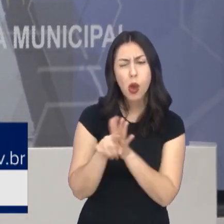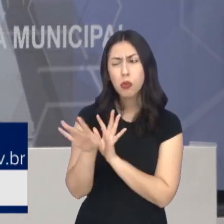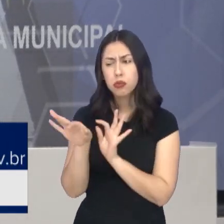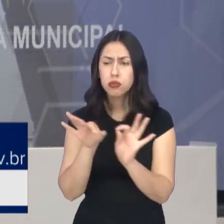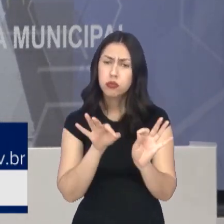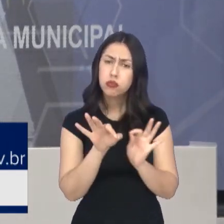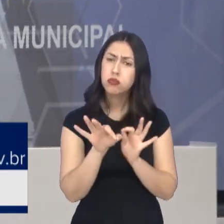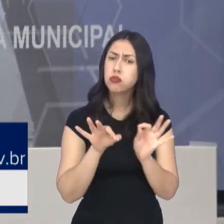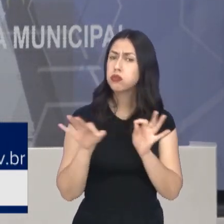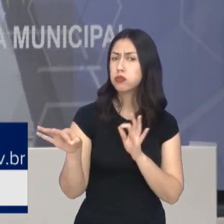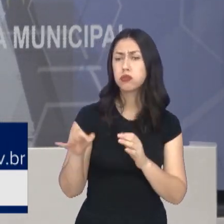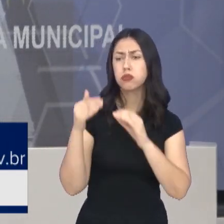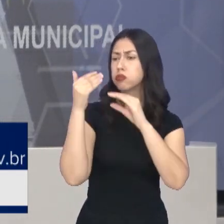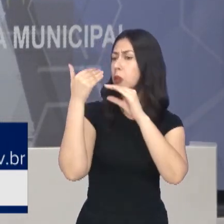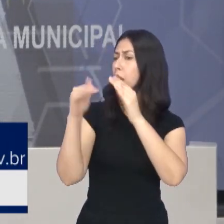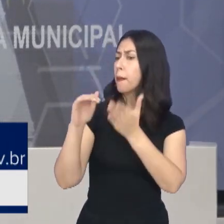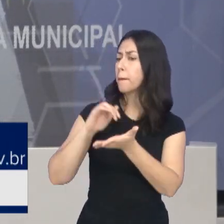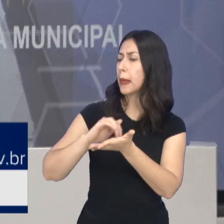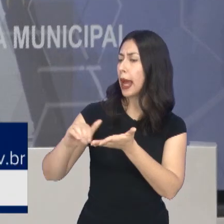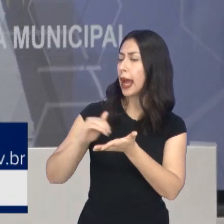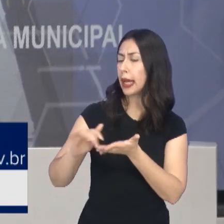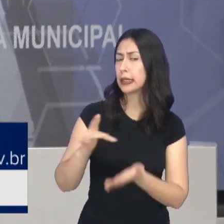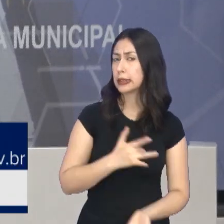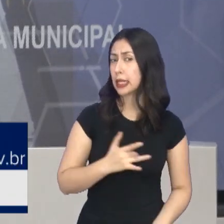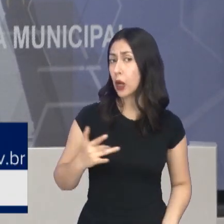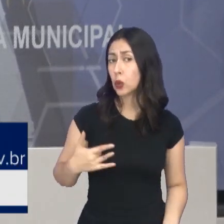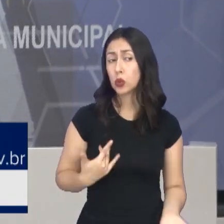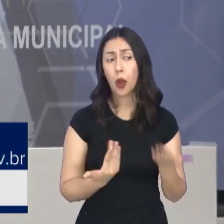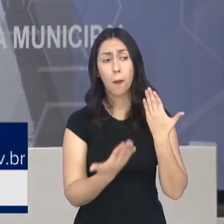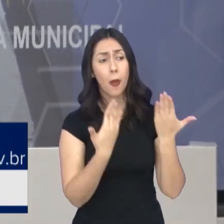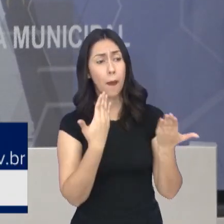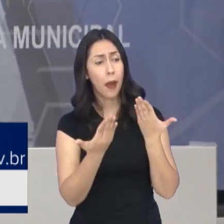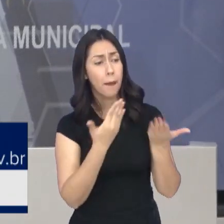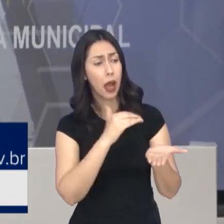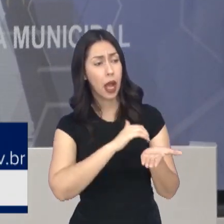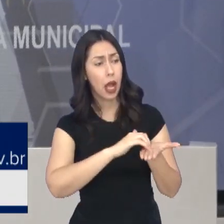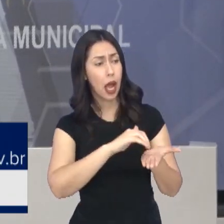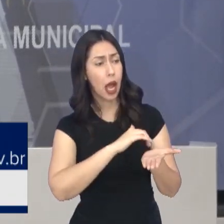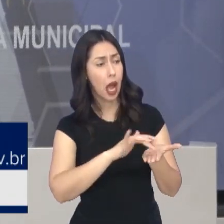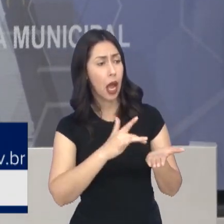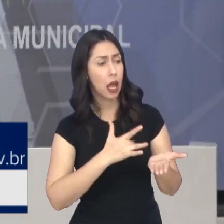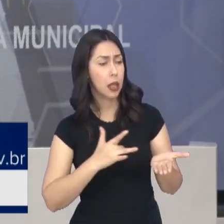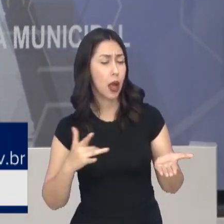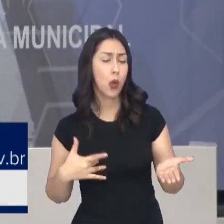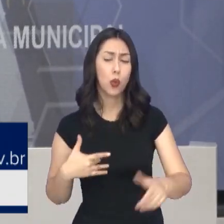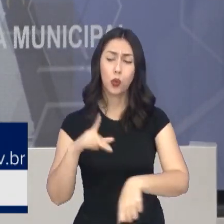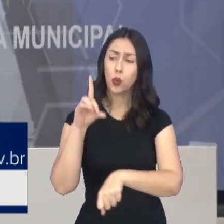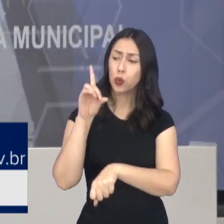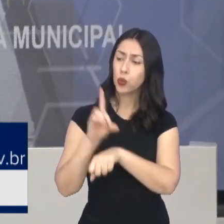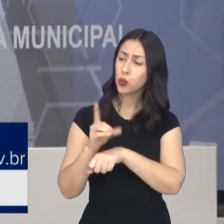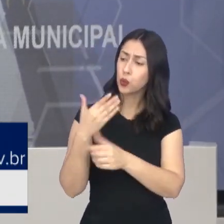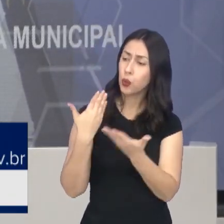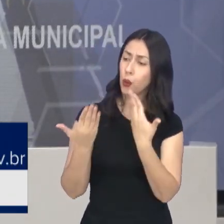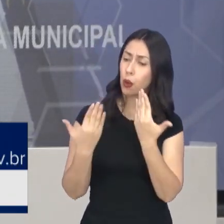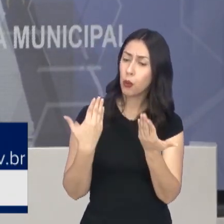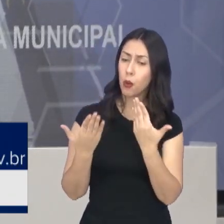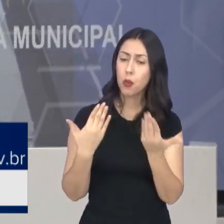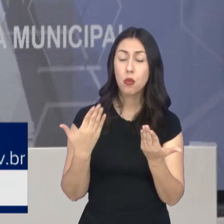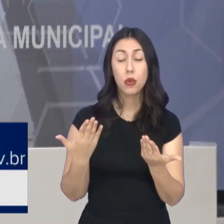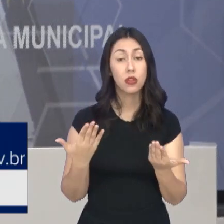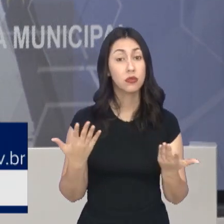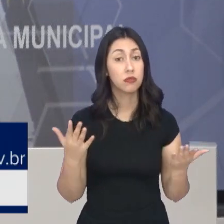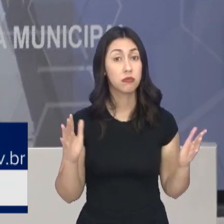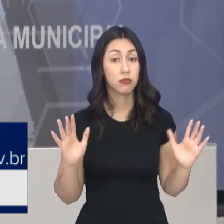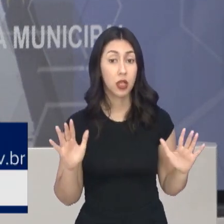feito, encaminhando para a Secretaria de Saúde, conversando com a Secretária de Saúde, conversando com os diretores, né? Não